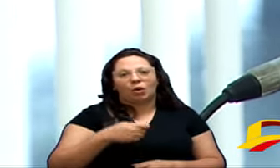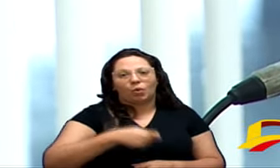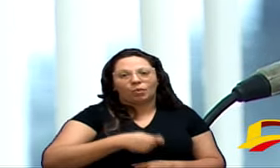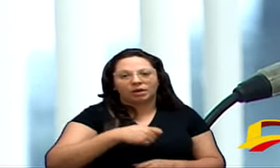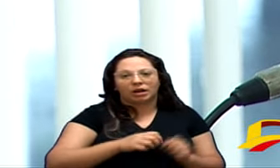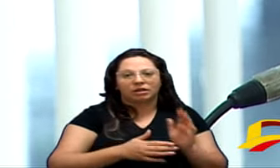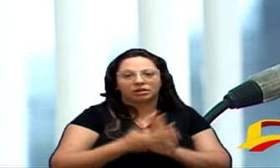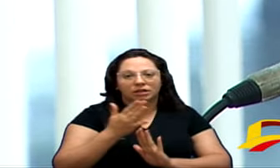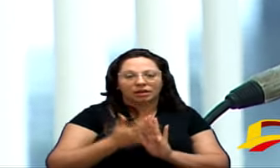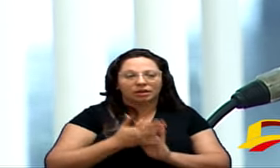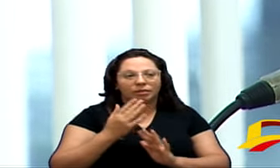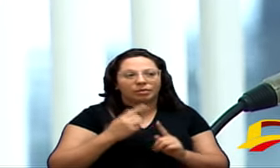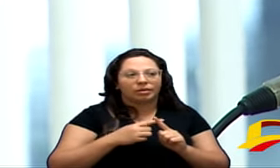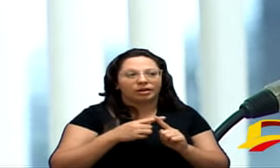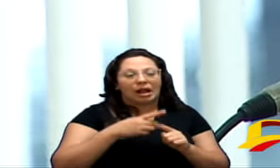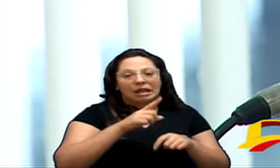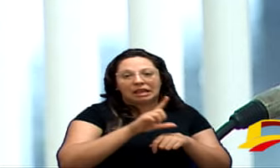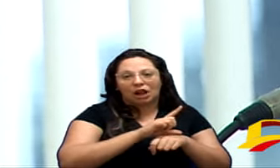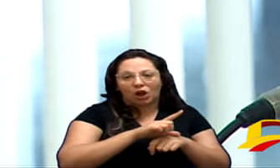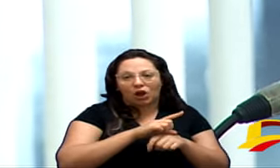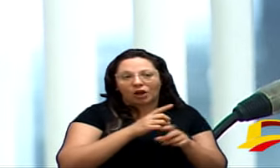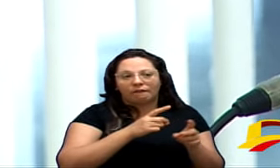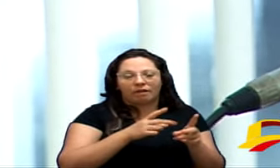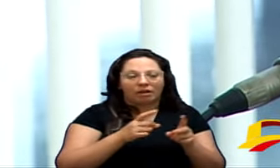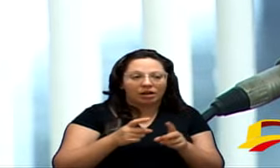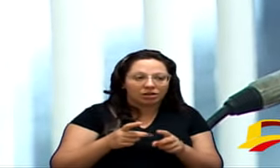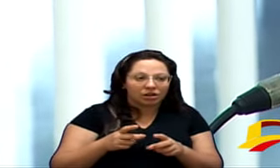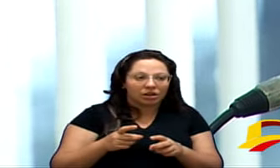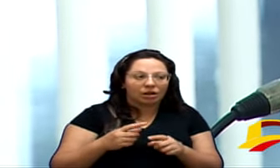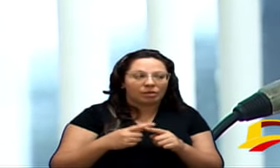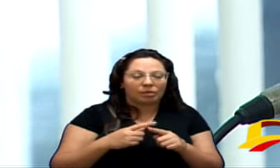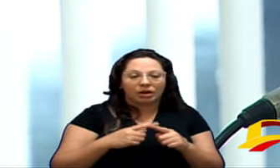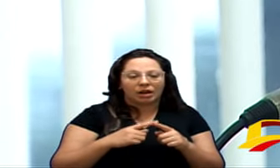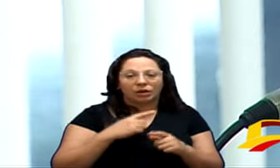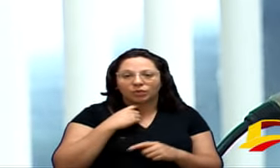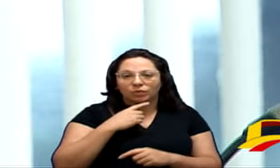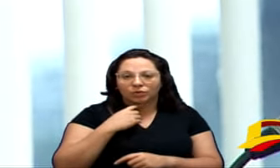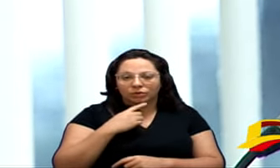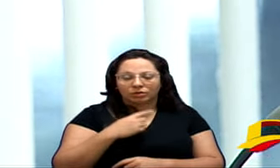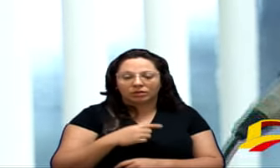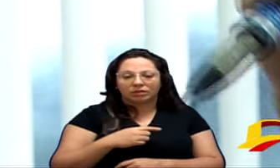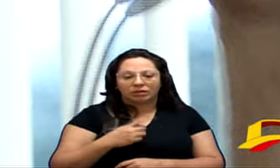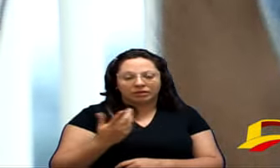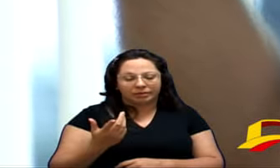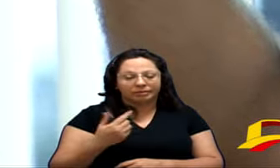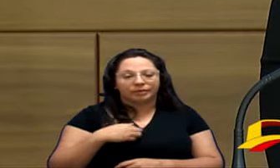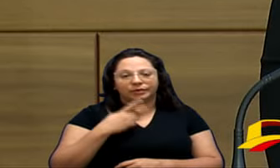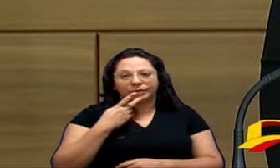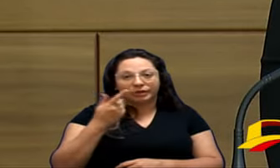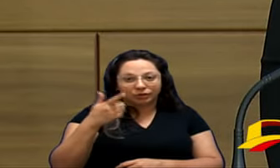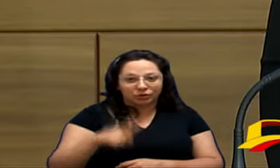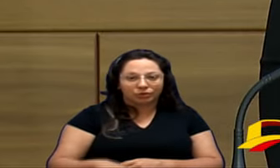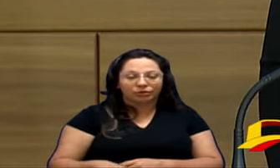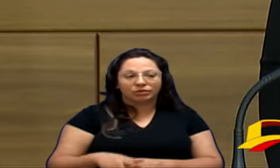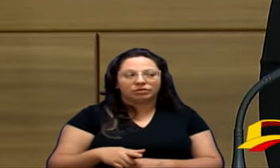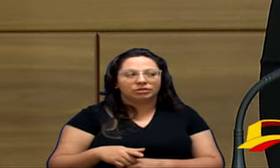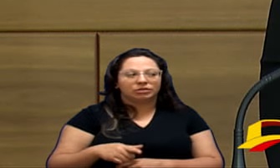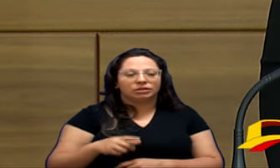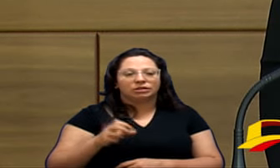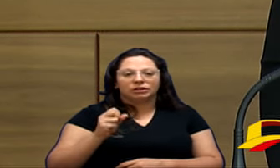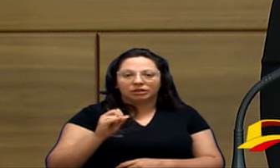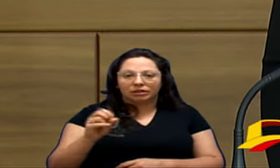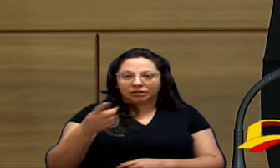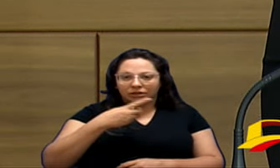tá tendo um comércio lá que não deveria estar porque a gente não tem o poder público presente é eu torno a dizer Munhóz enquanto a gente prendeu o